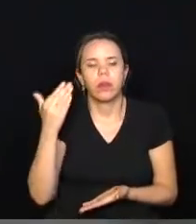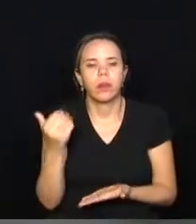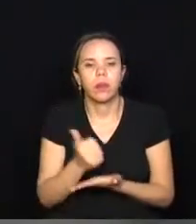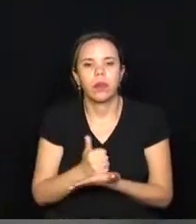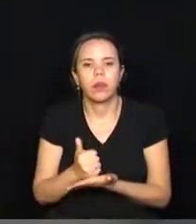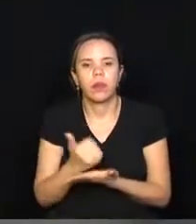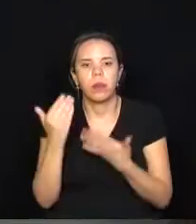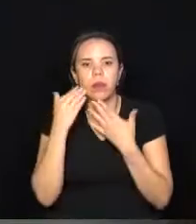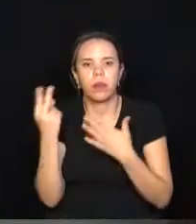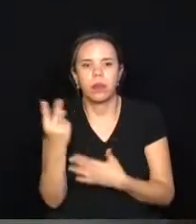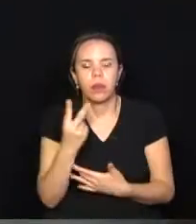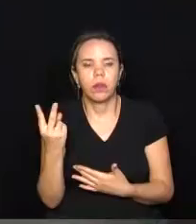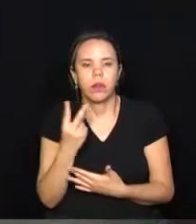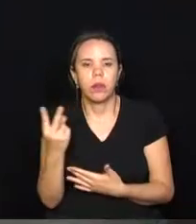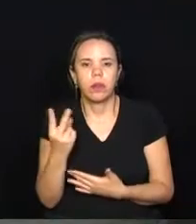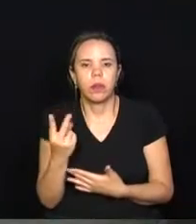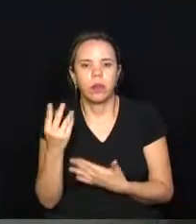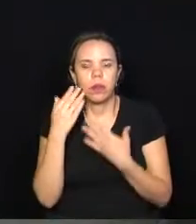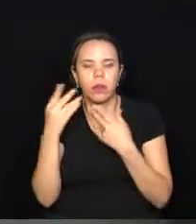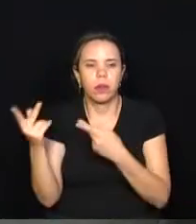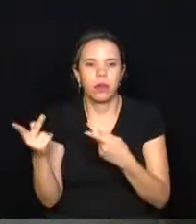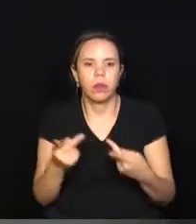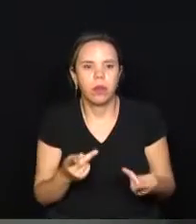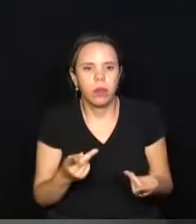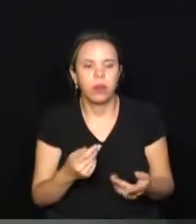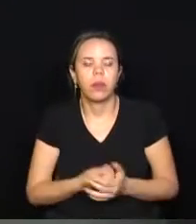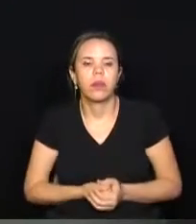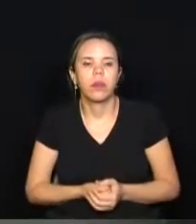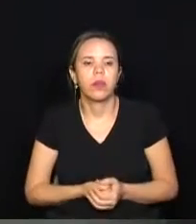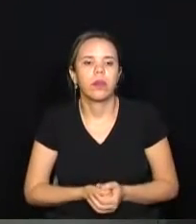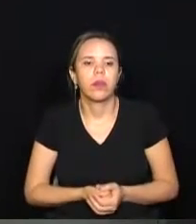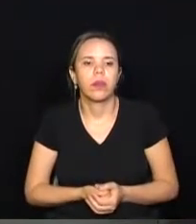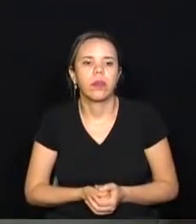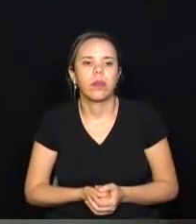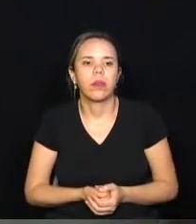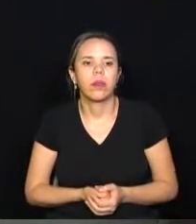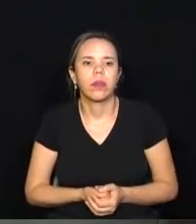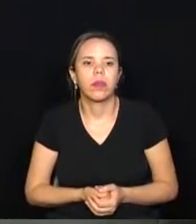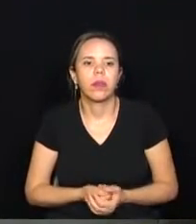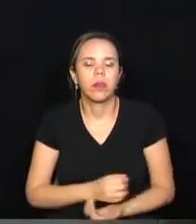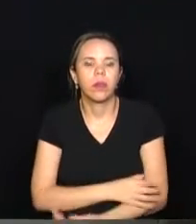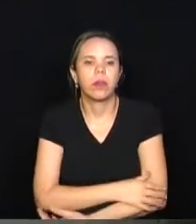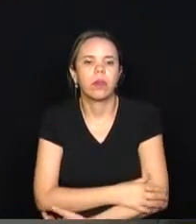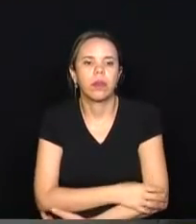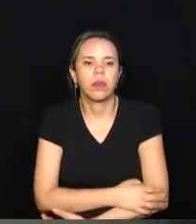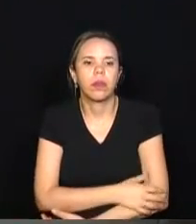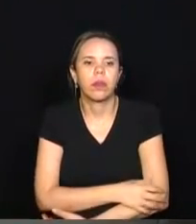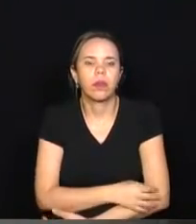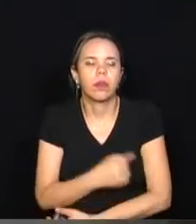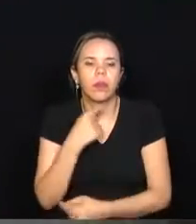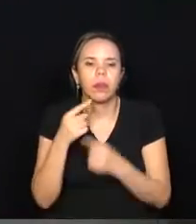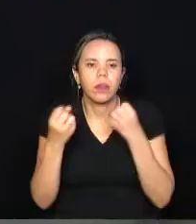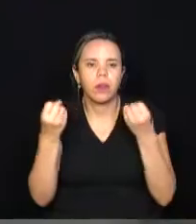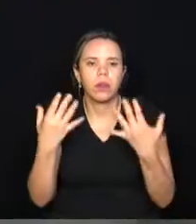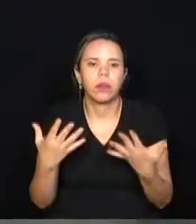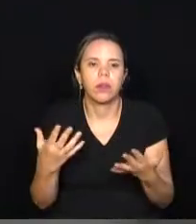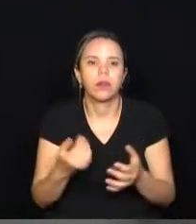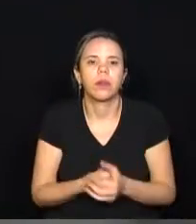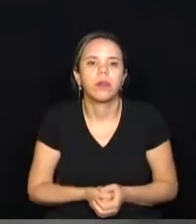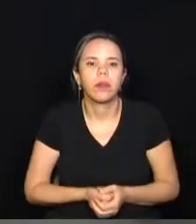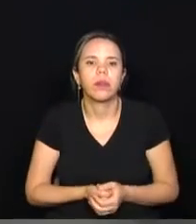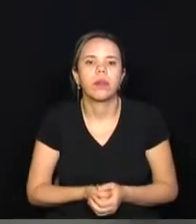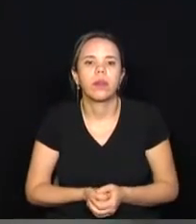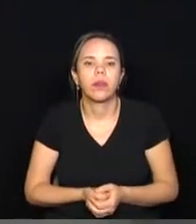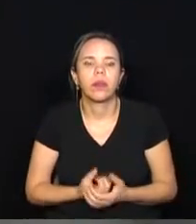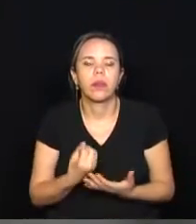você, viu, Sônia? Obrigado pelo convite. Mesmo. Obrigado. Obrigado, doutor, e tirou todas as dúvidas.